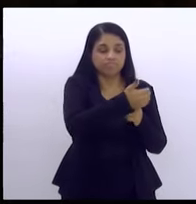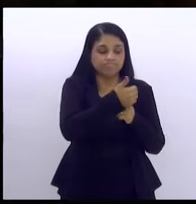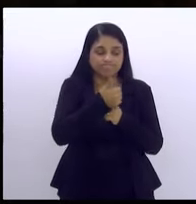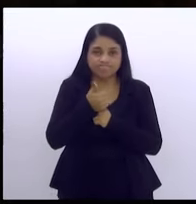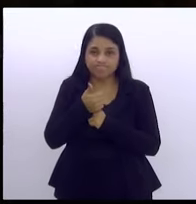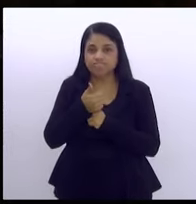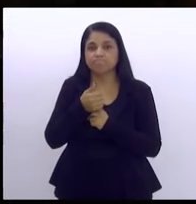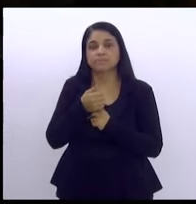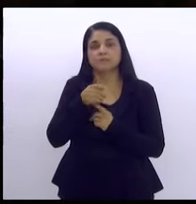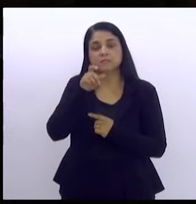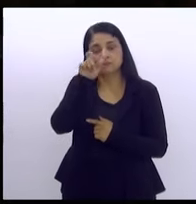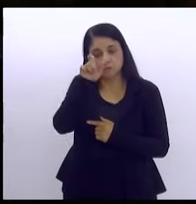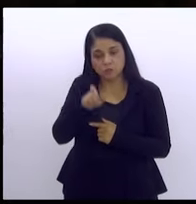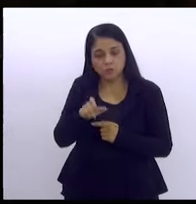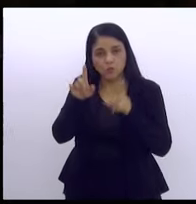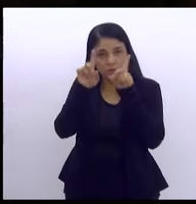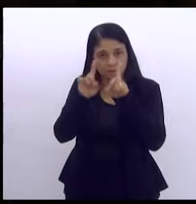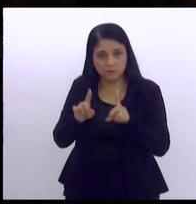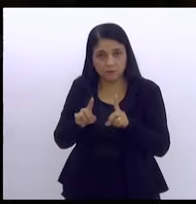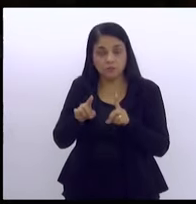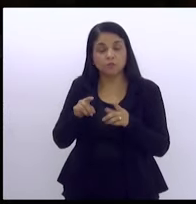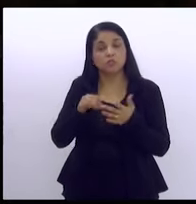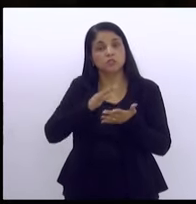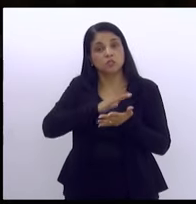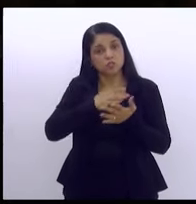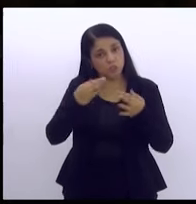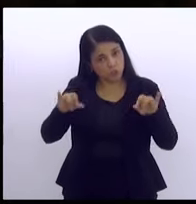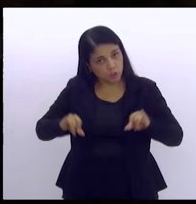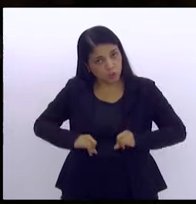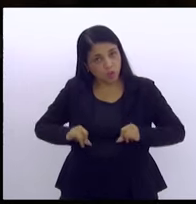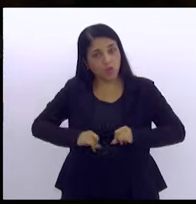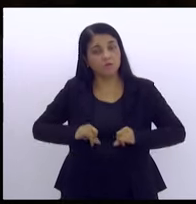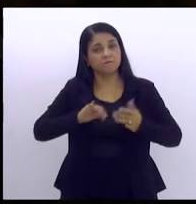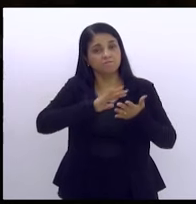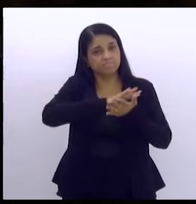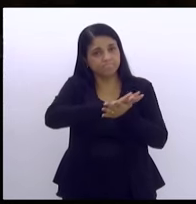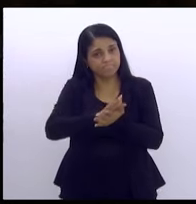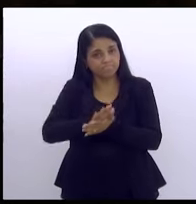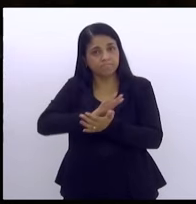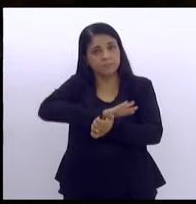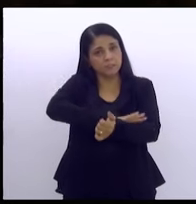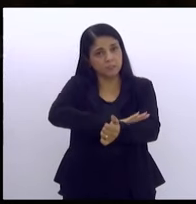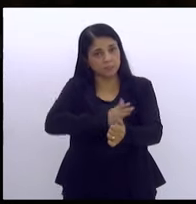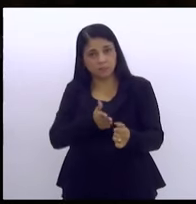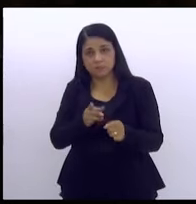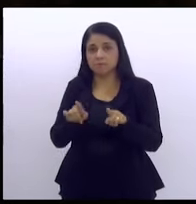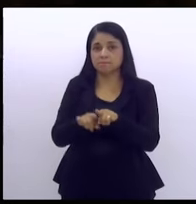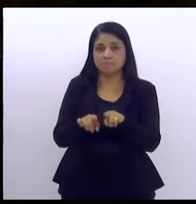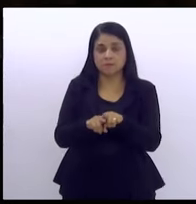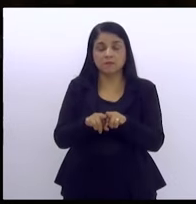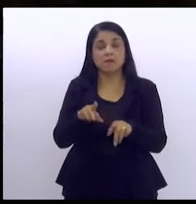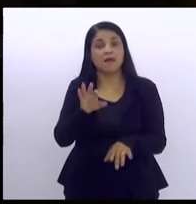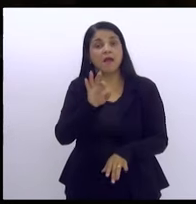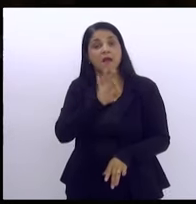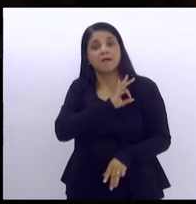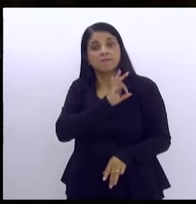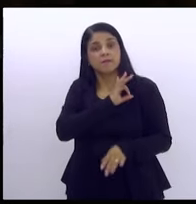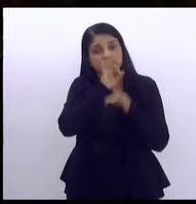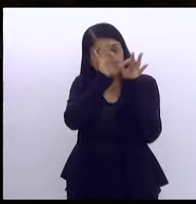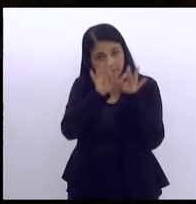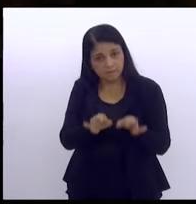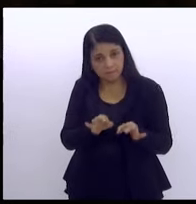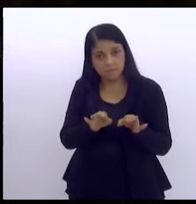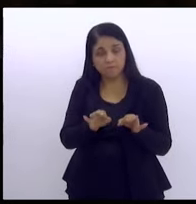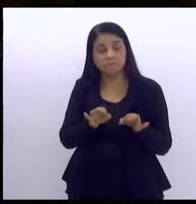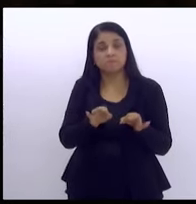ela também sofre intolerância e sofre preconceito. Então, nada mais correto do que a própria Delegacia de Crimes Raciais